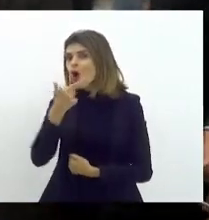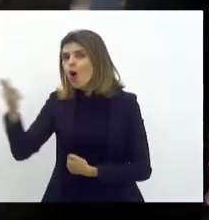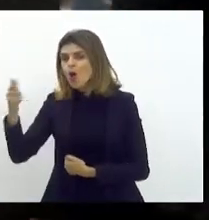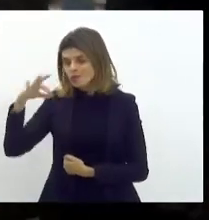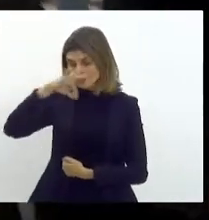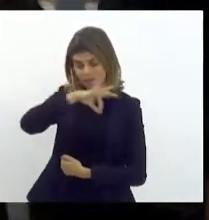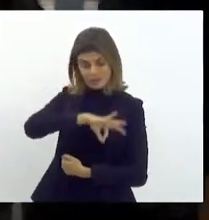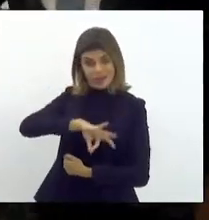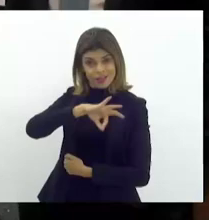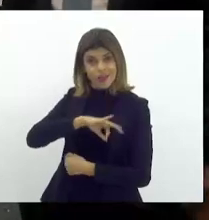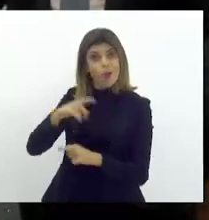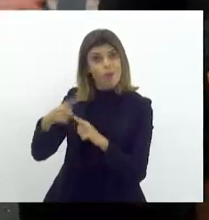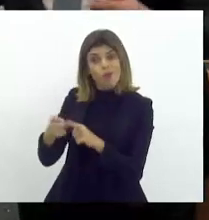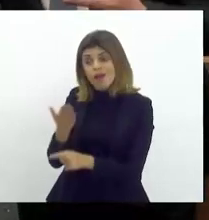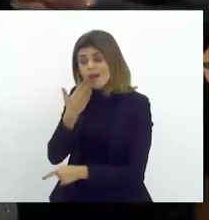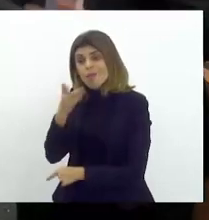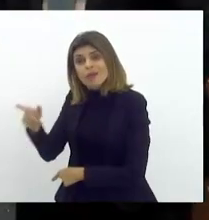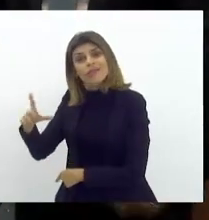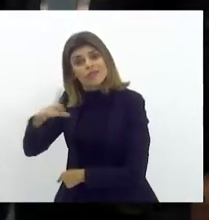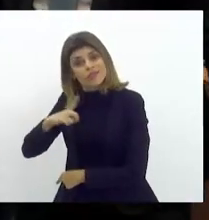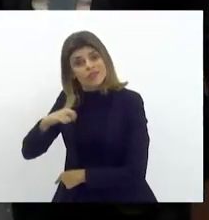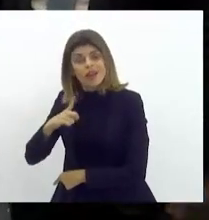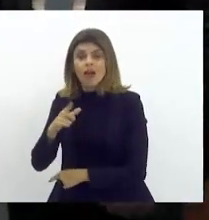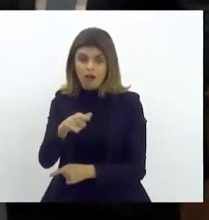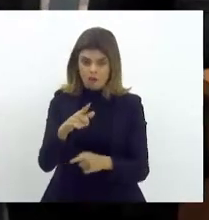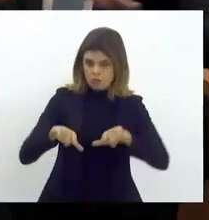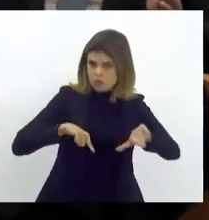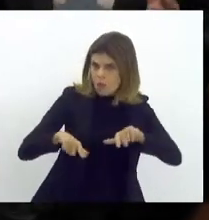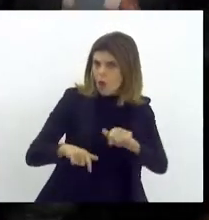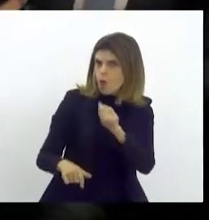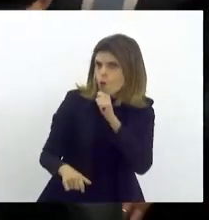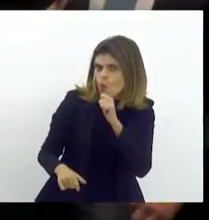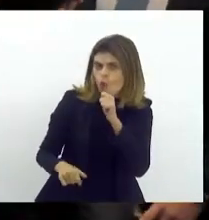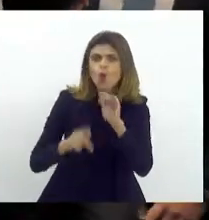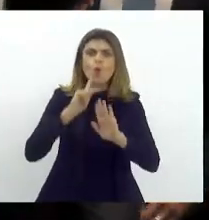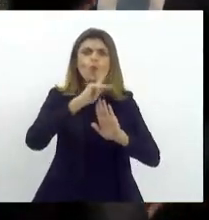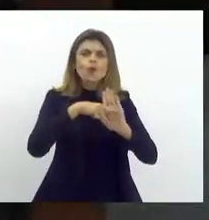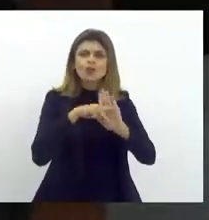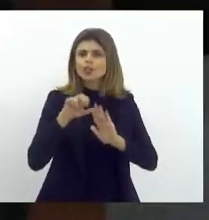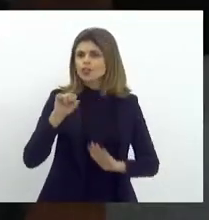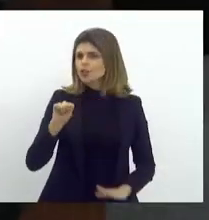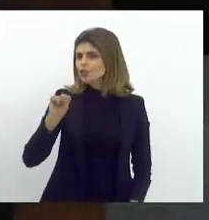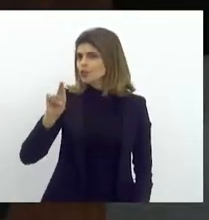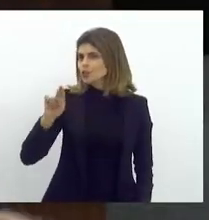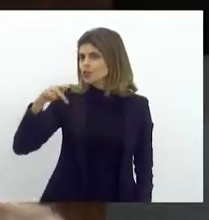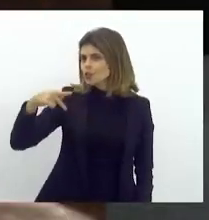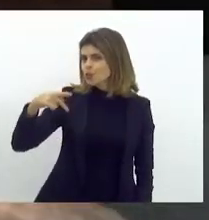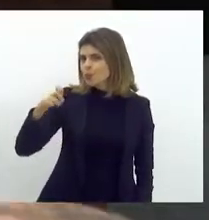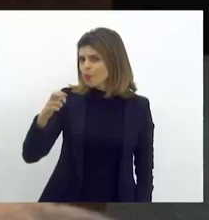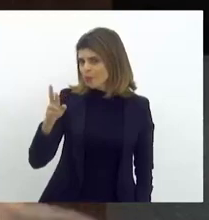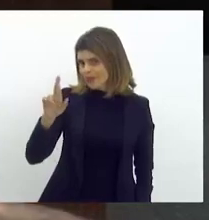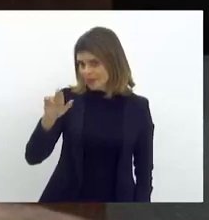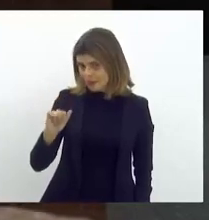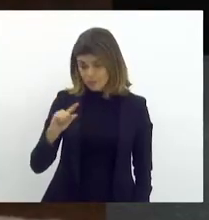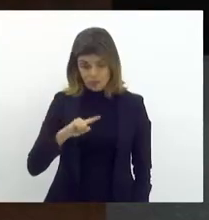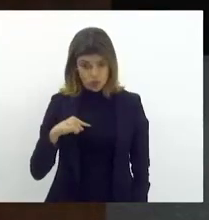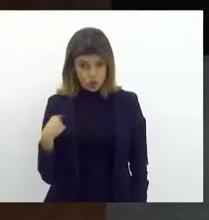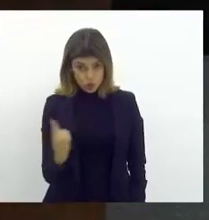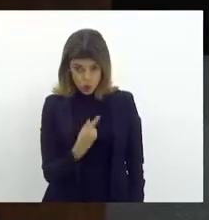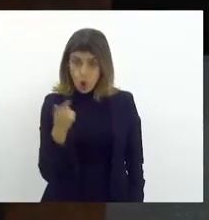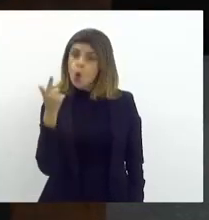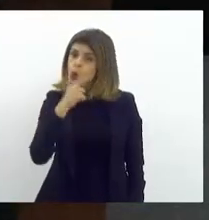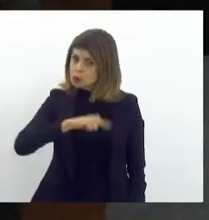que essa era uma condição para terem acesso ao supera então nós conseguimos